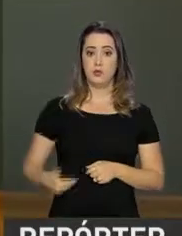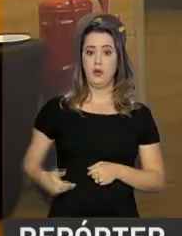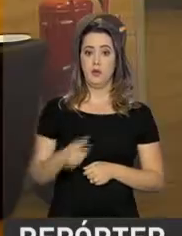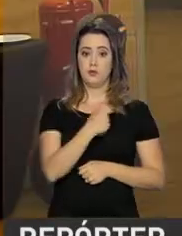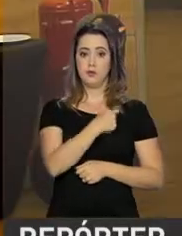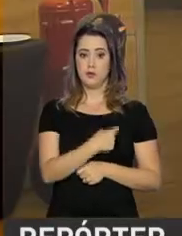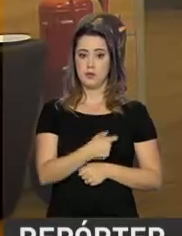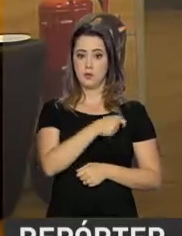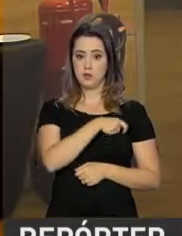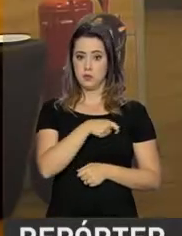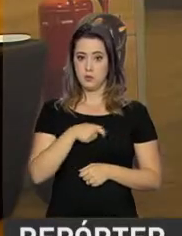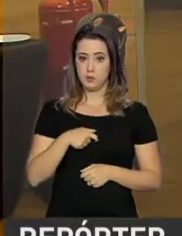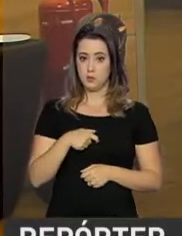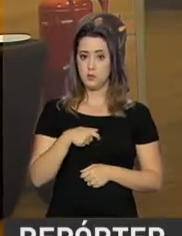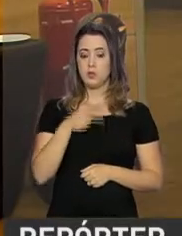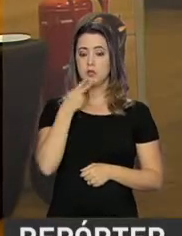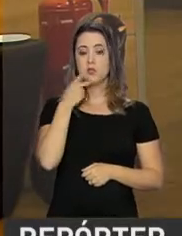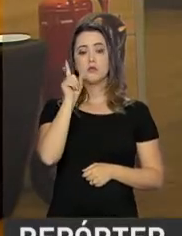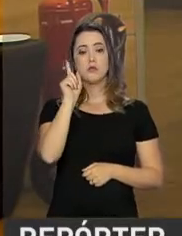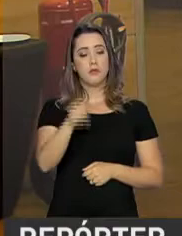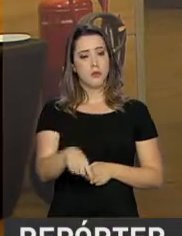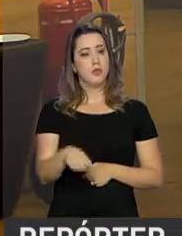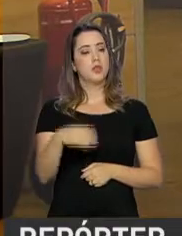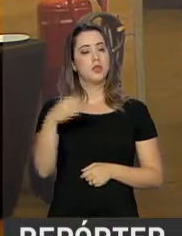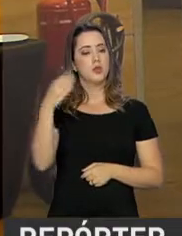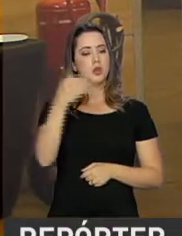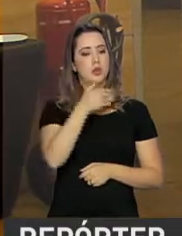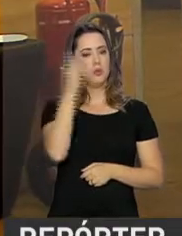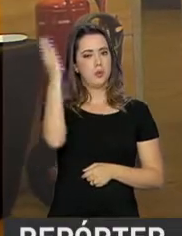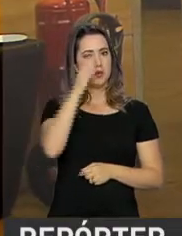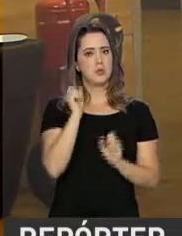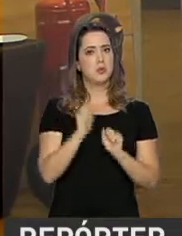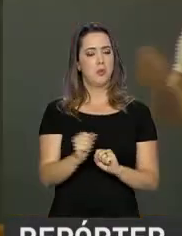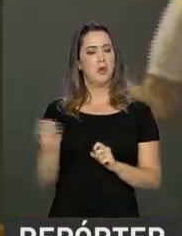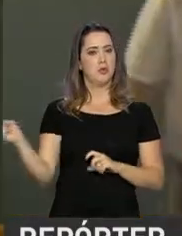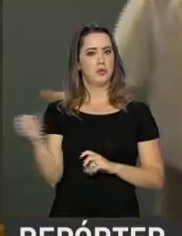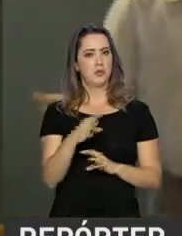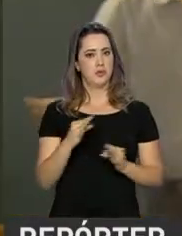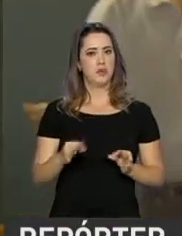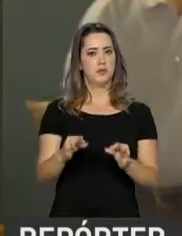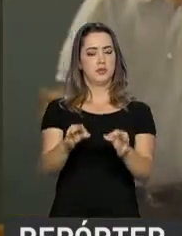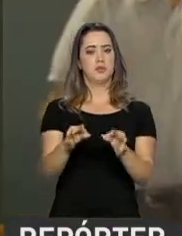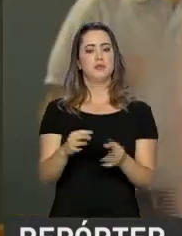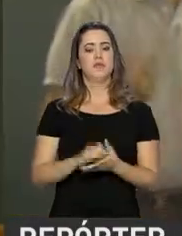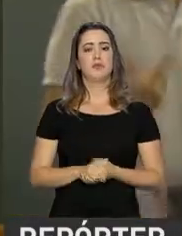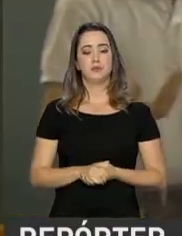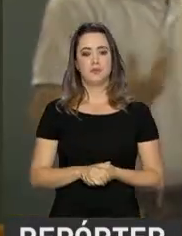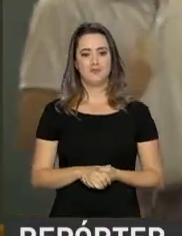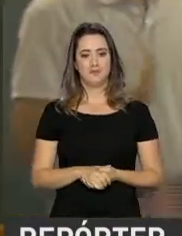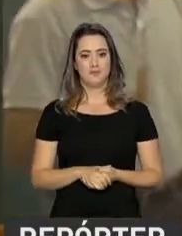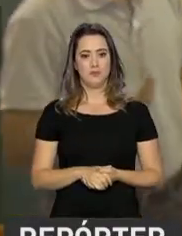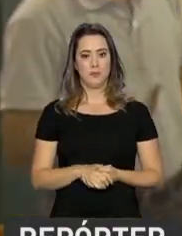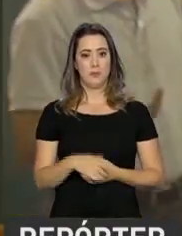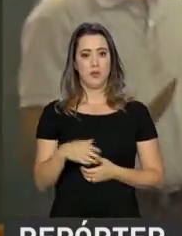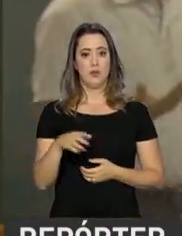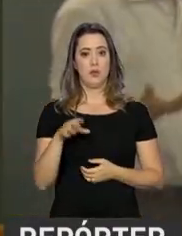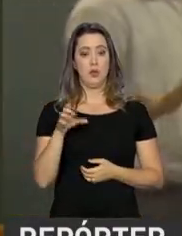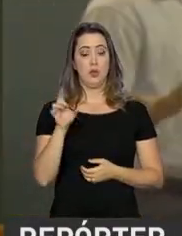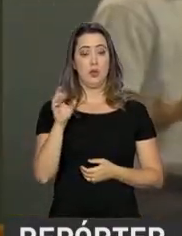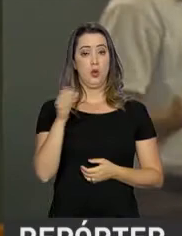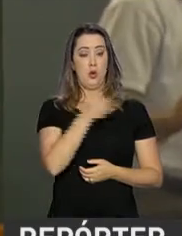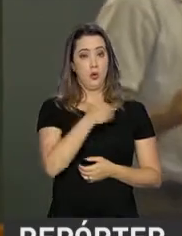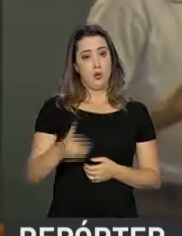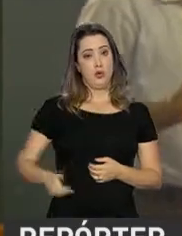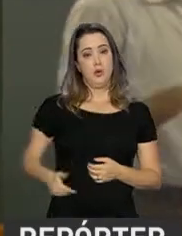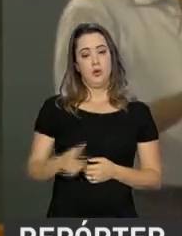o brasil tem capacidade de se tornar uma potência tecnológica o governo suíço tem somente cinco escritórios